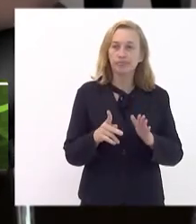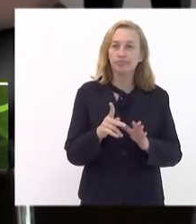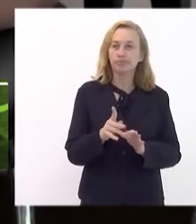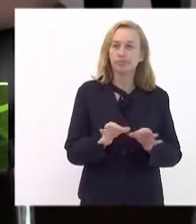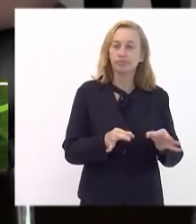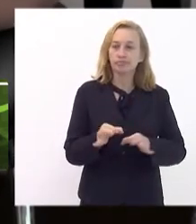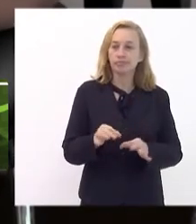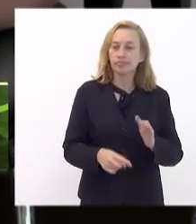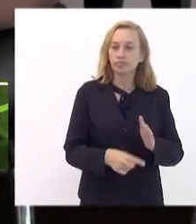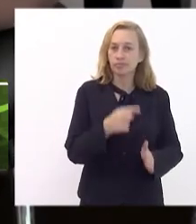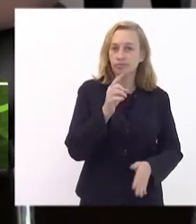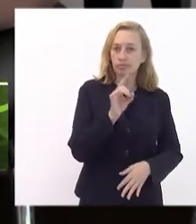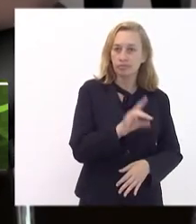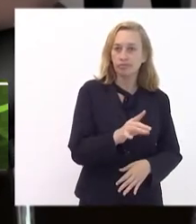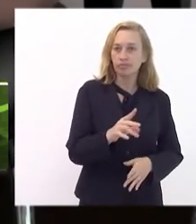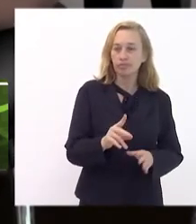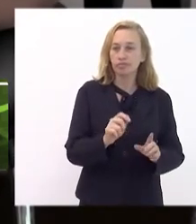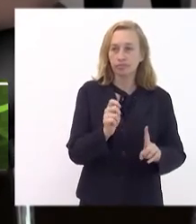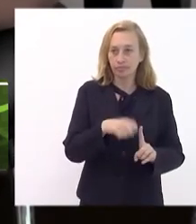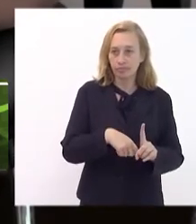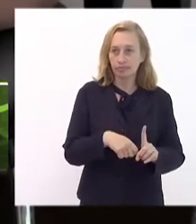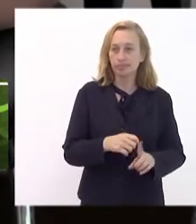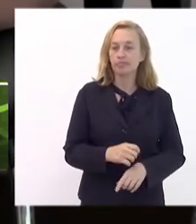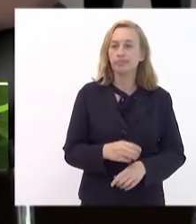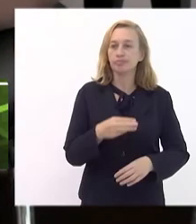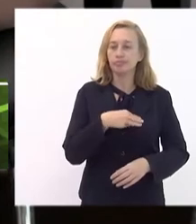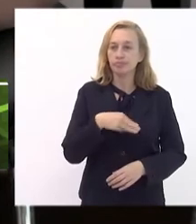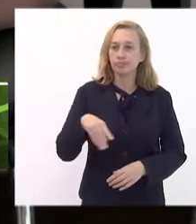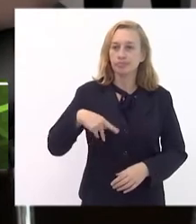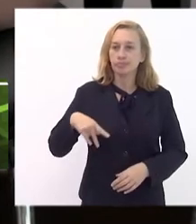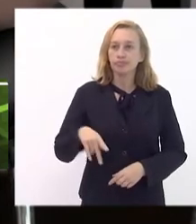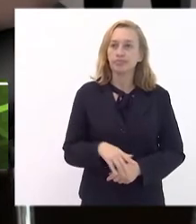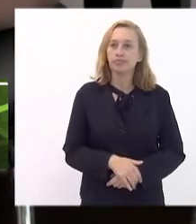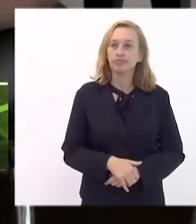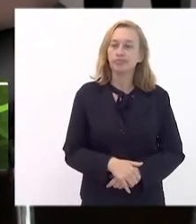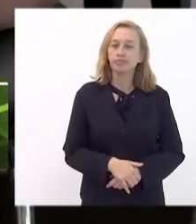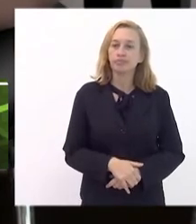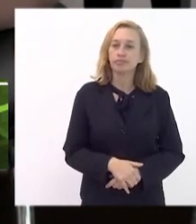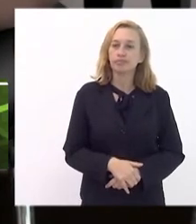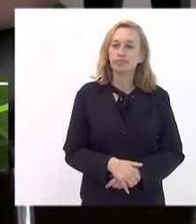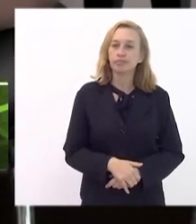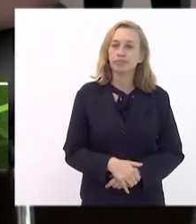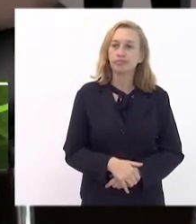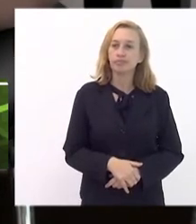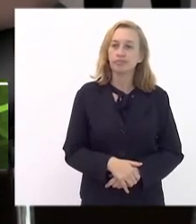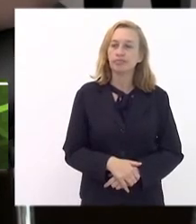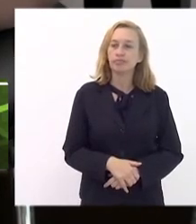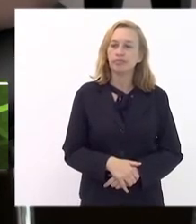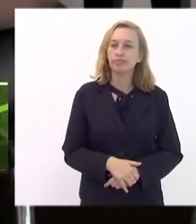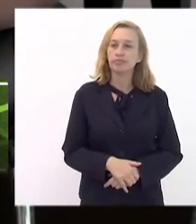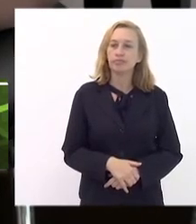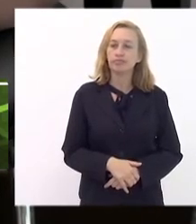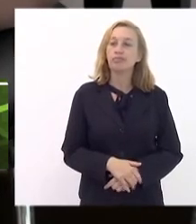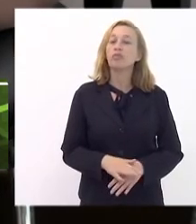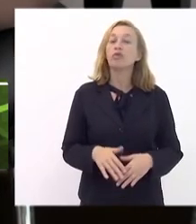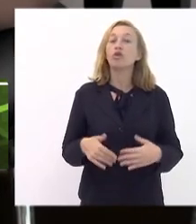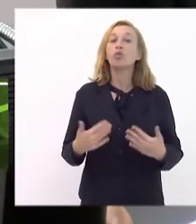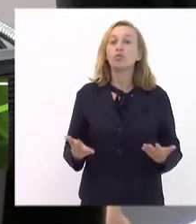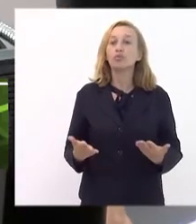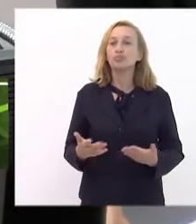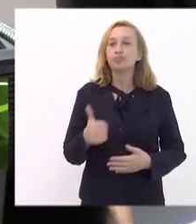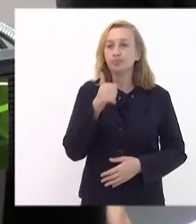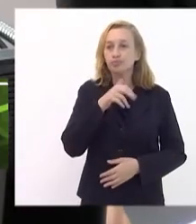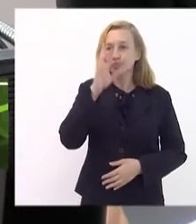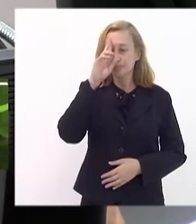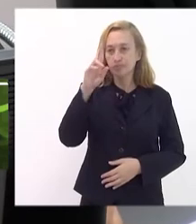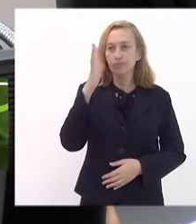mês lá no Ministério Público. E é isso, assim, está sendo. Mas quando é que a senhora acha que